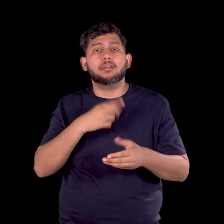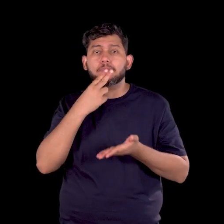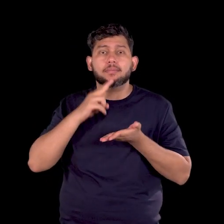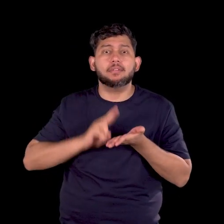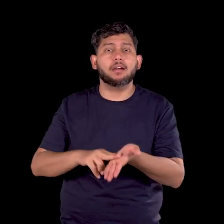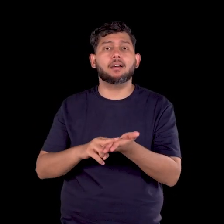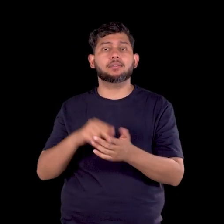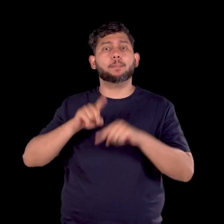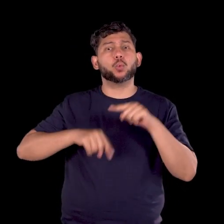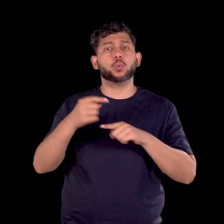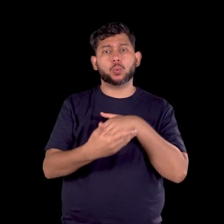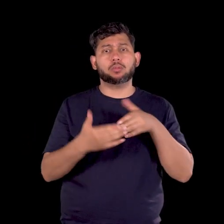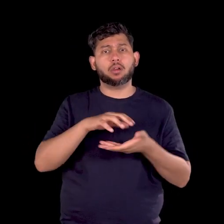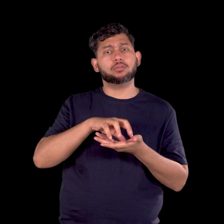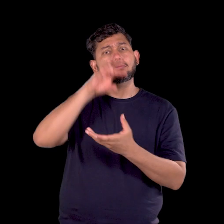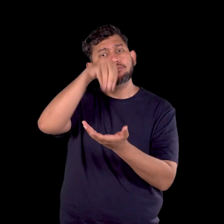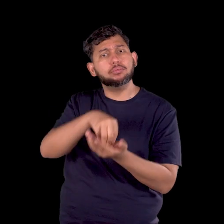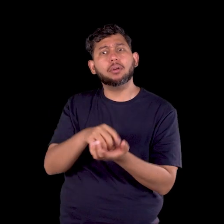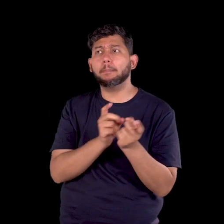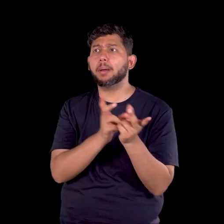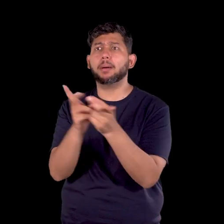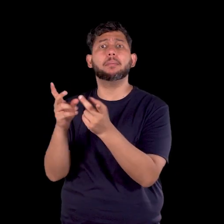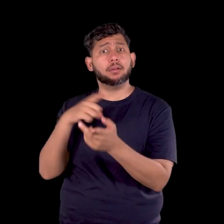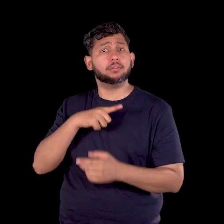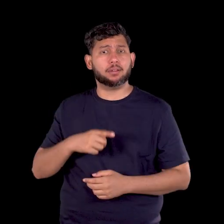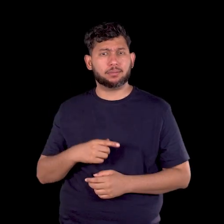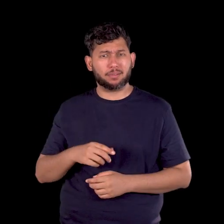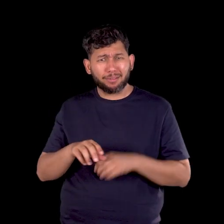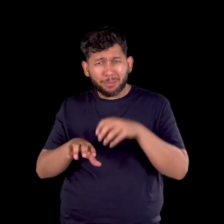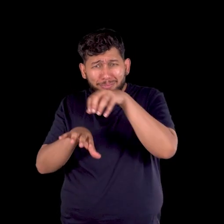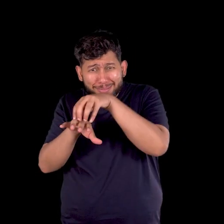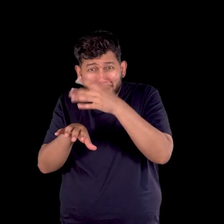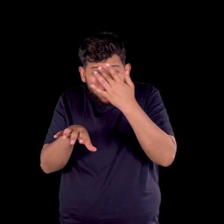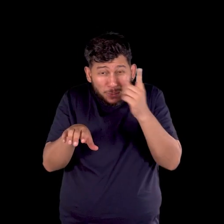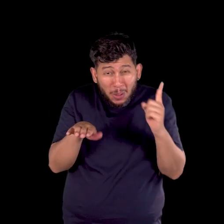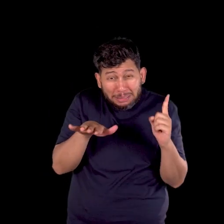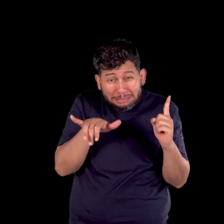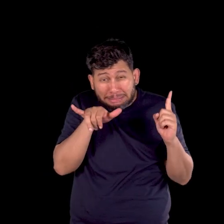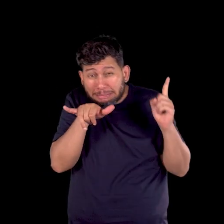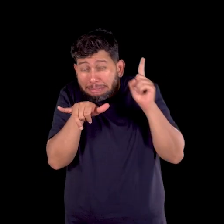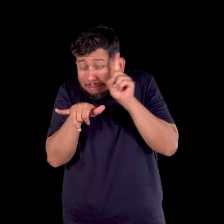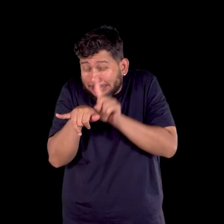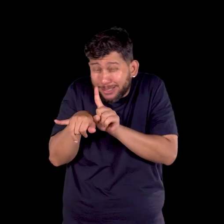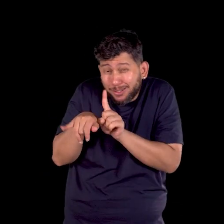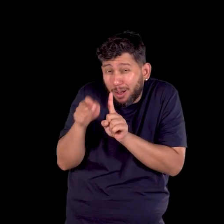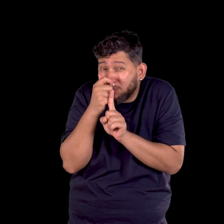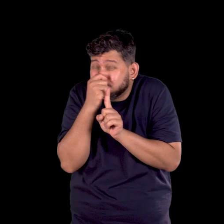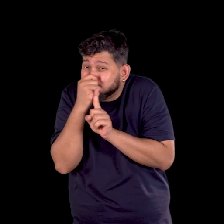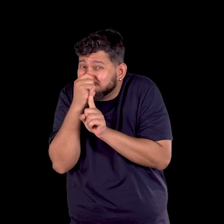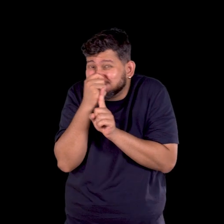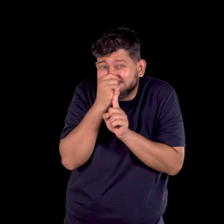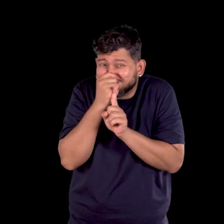cartas, correspondências e pequenos pacotes, e as pessoas embarcavam espremidas apenas se houvesse espaço entre